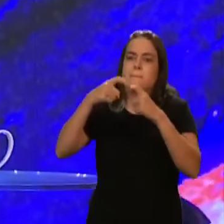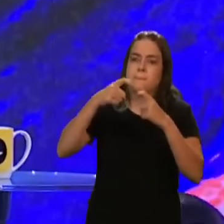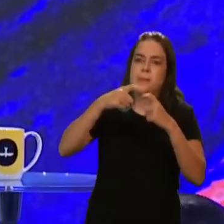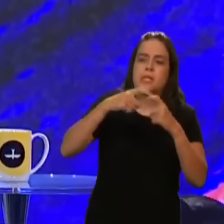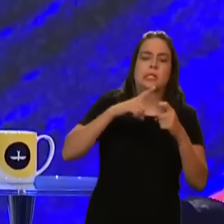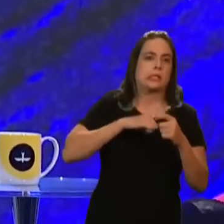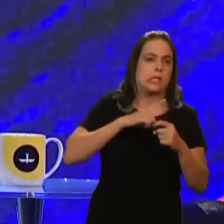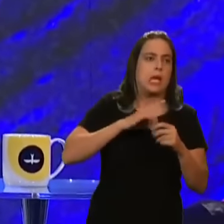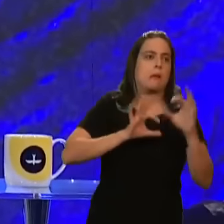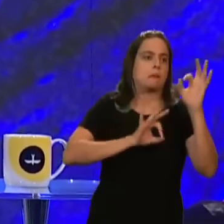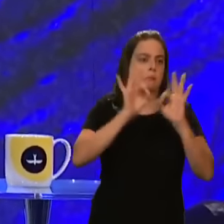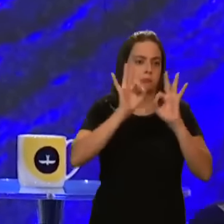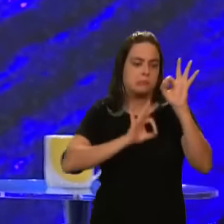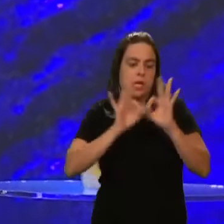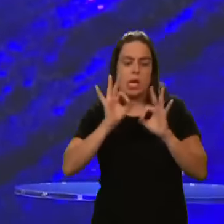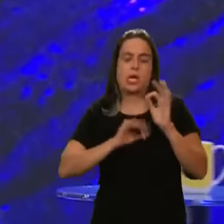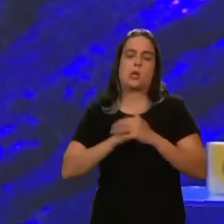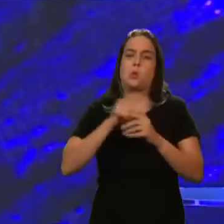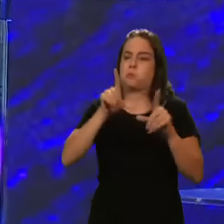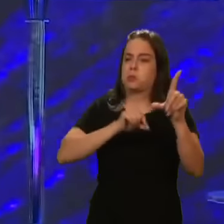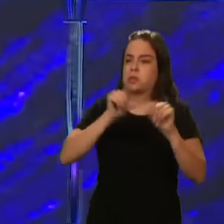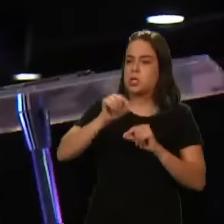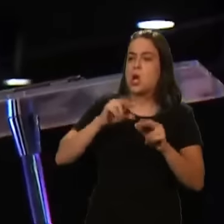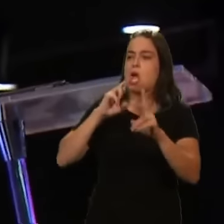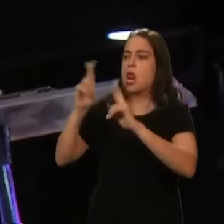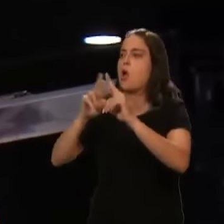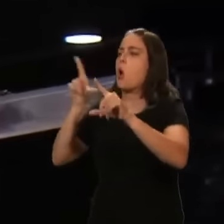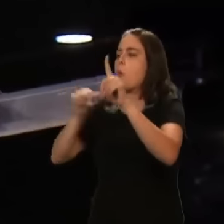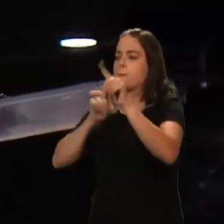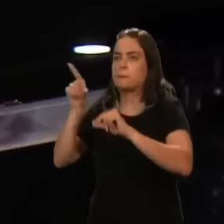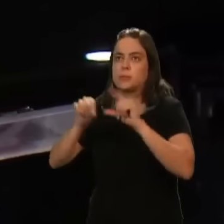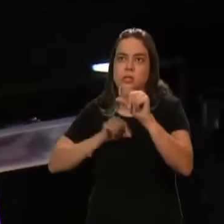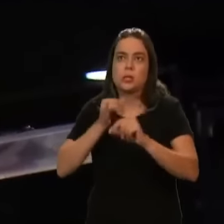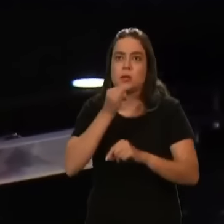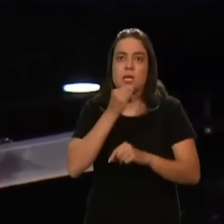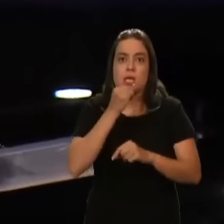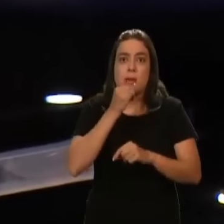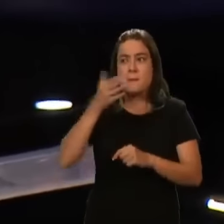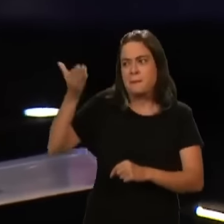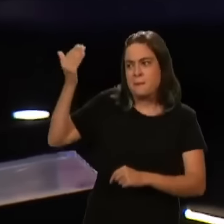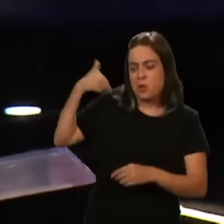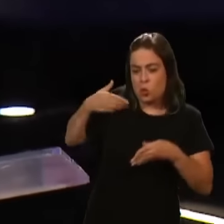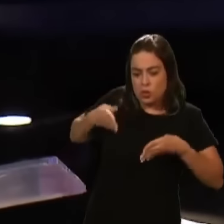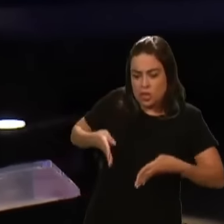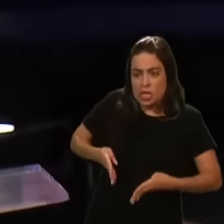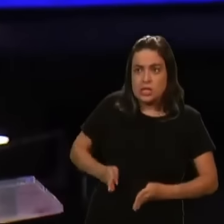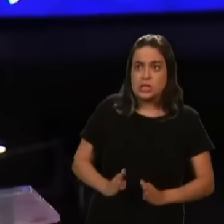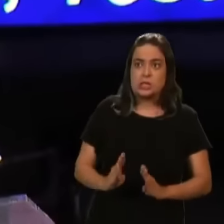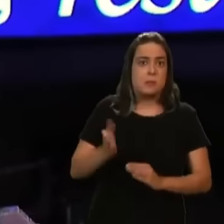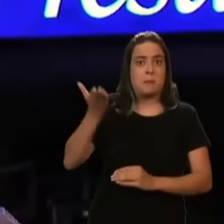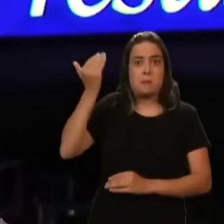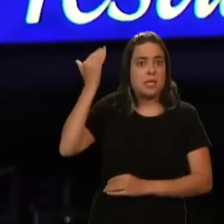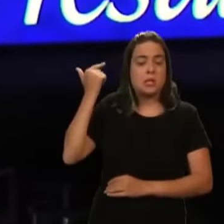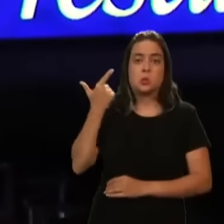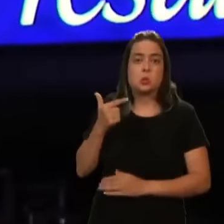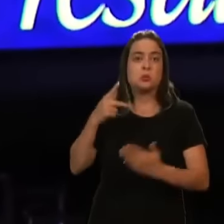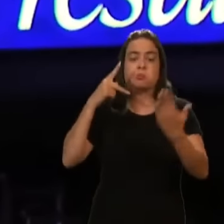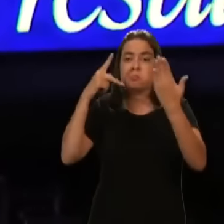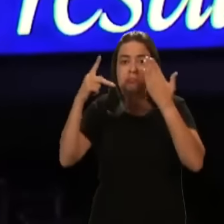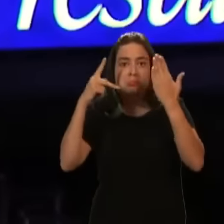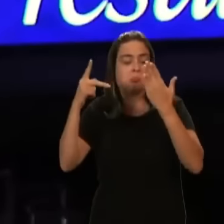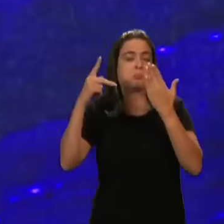Nos relacionamentos você tem muita opção. Coisas que eu nasci que não tinha no mundo, ó, praticamente não existia. Psiquiatra,